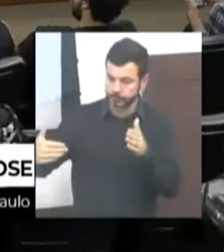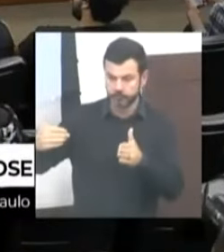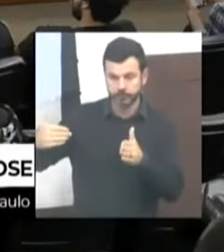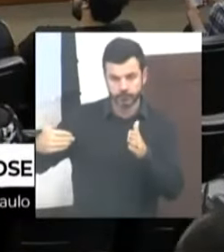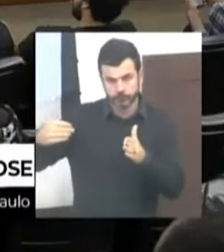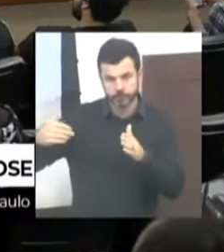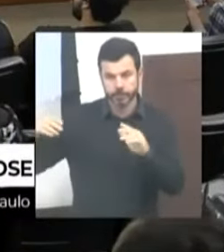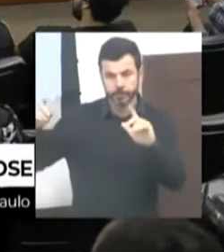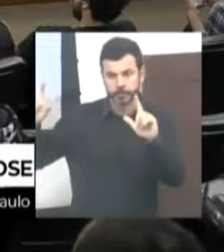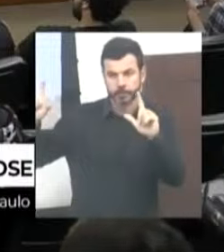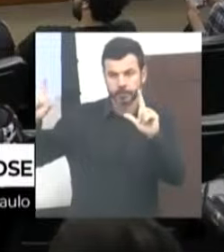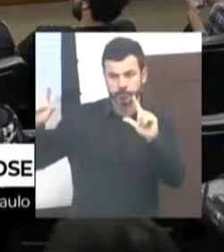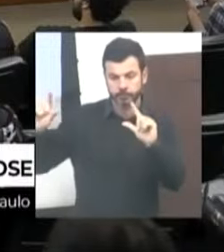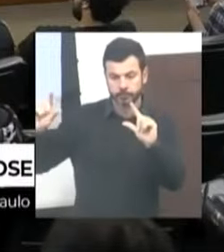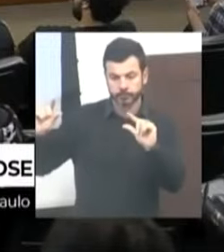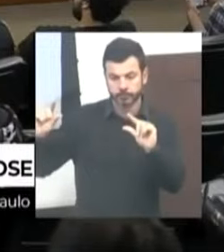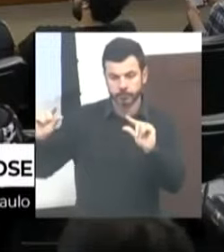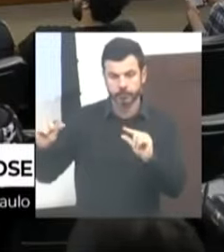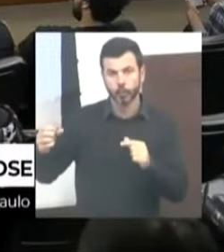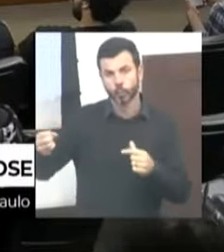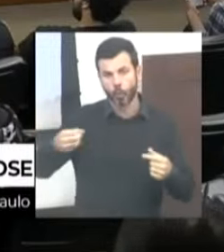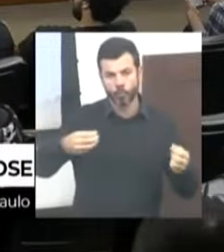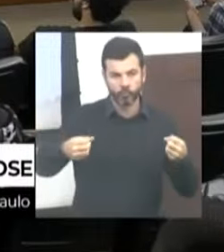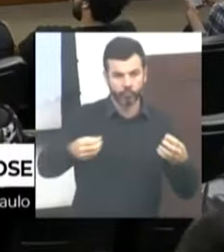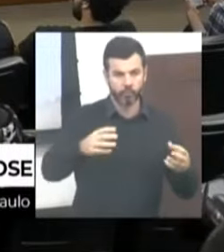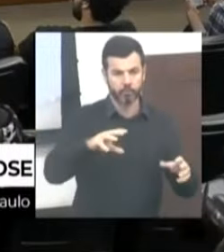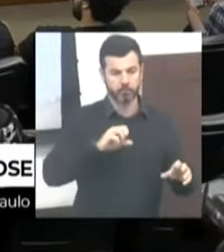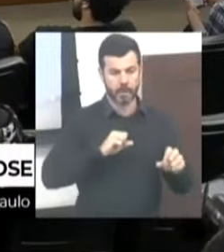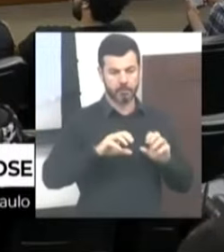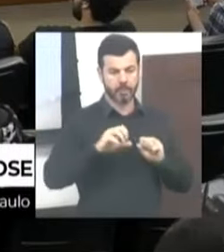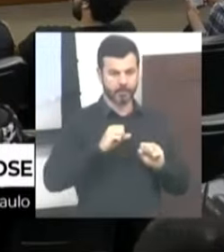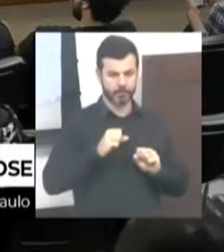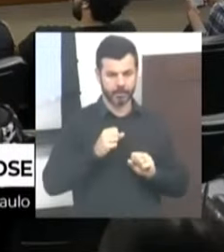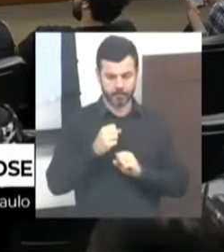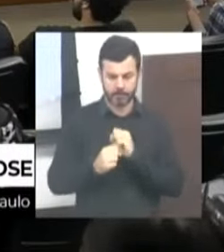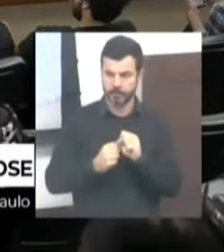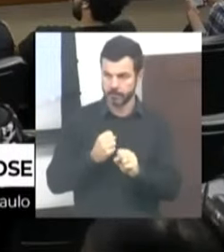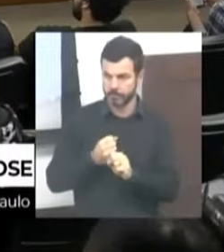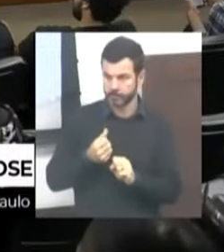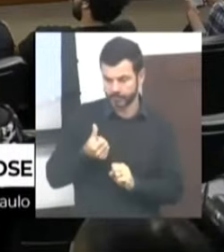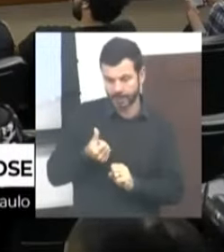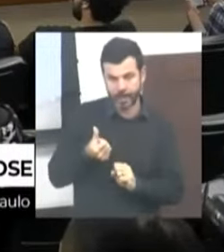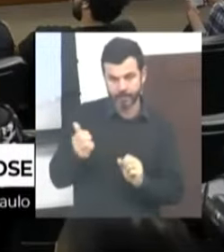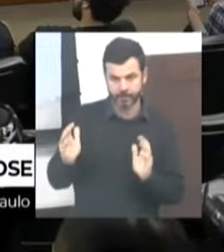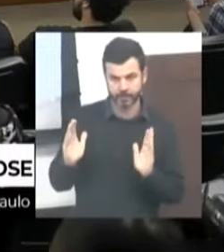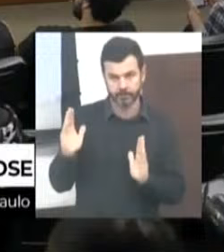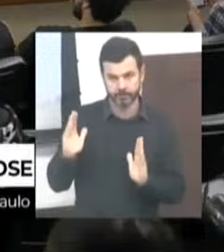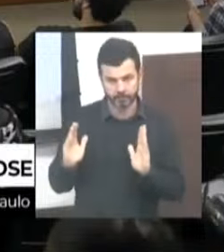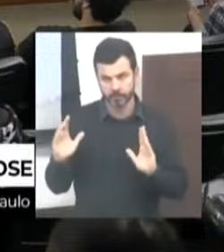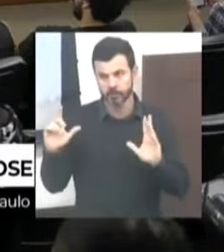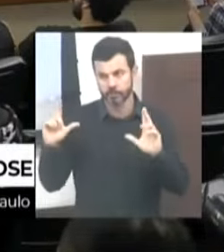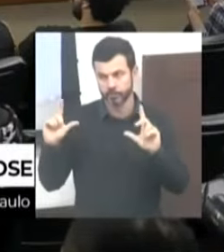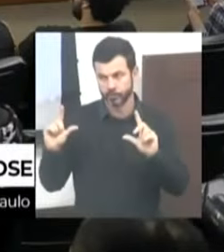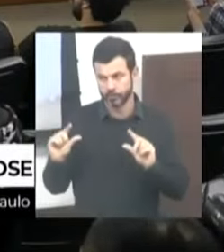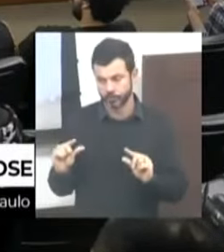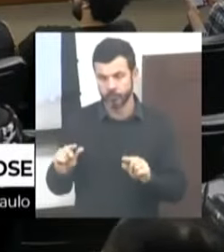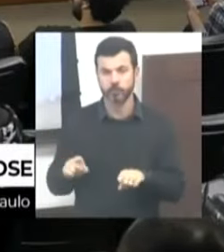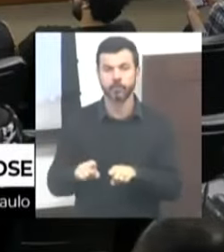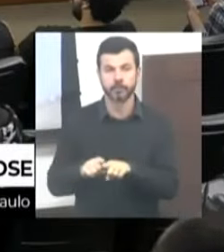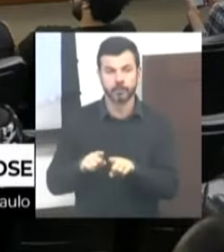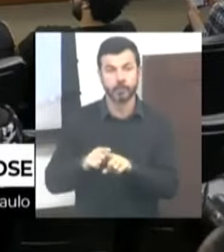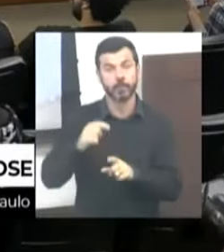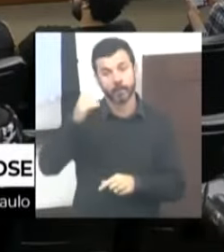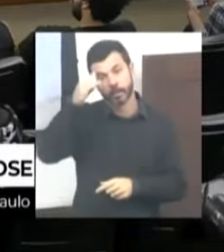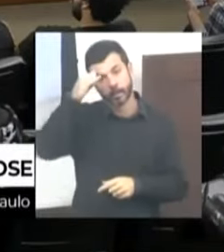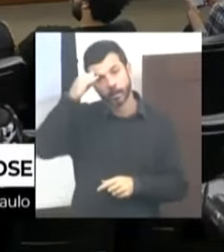infecções das novas infecções na cidade nos últimos 6 anos né Vereador a gente tem avançado também na questão da prevenção